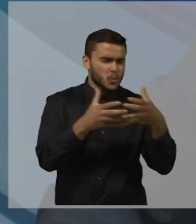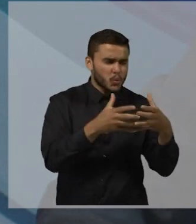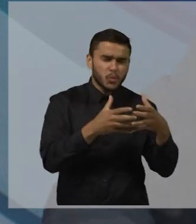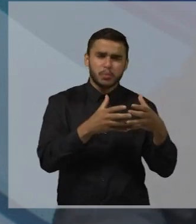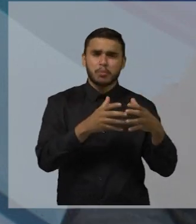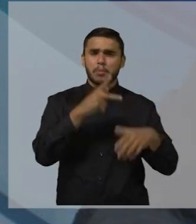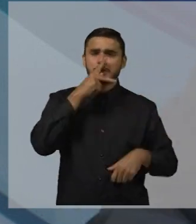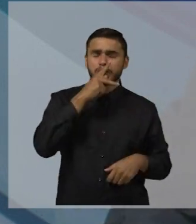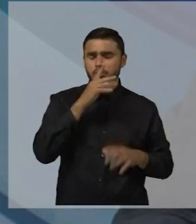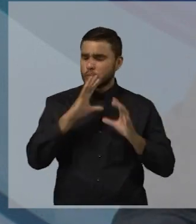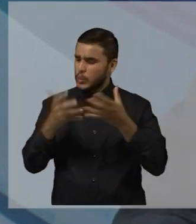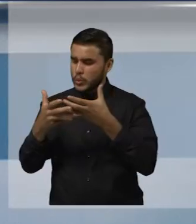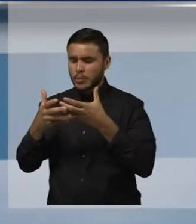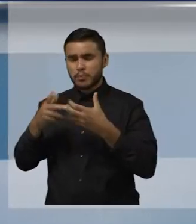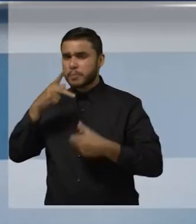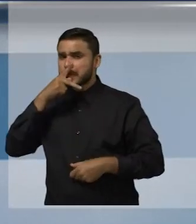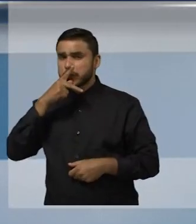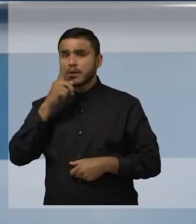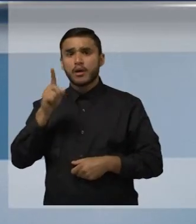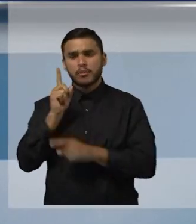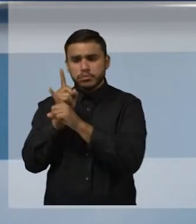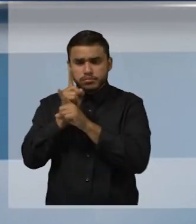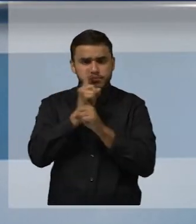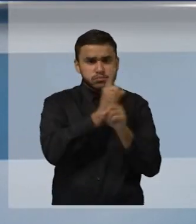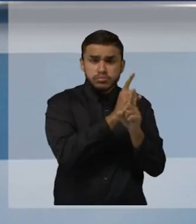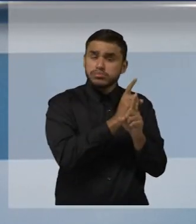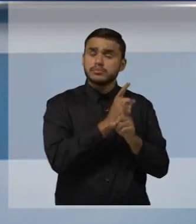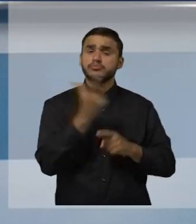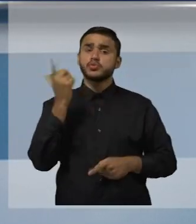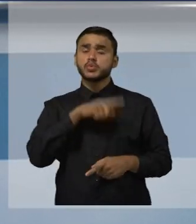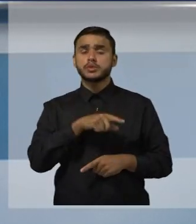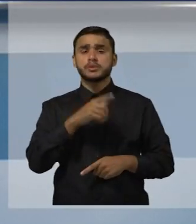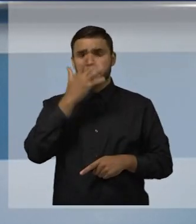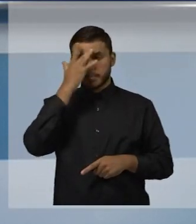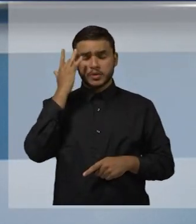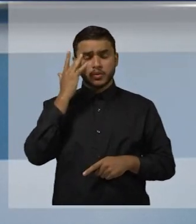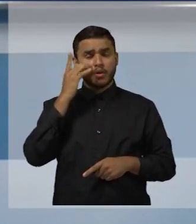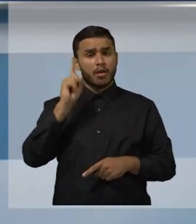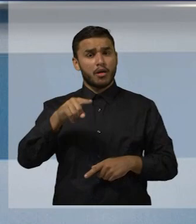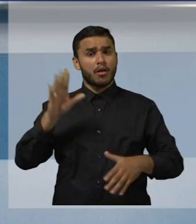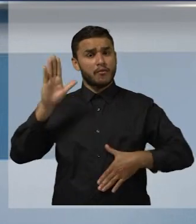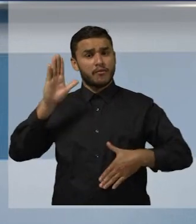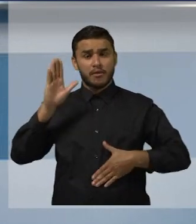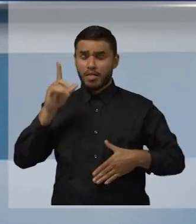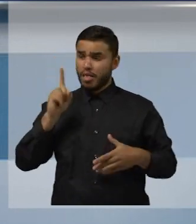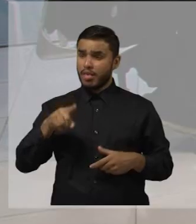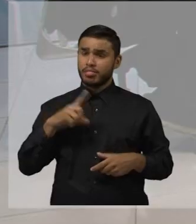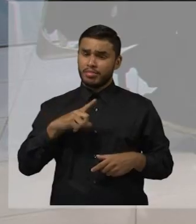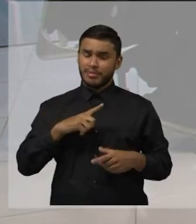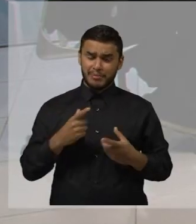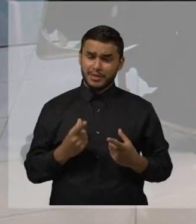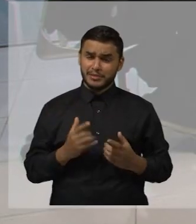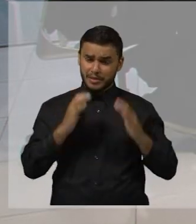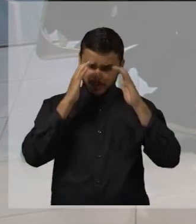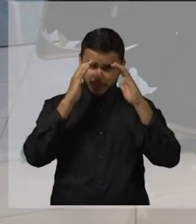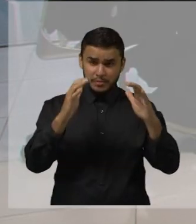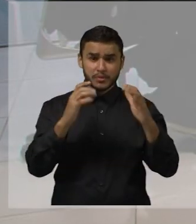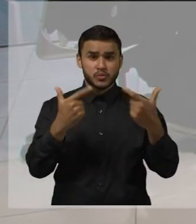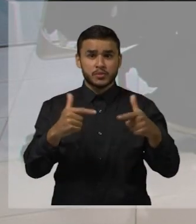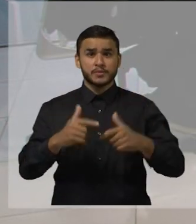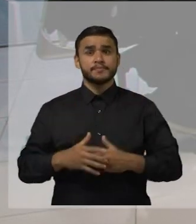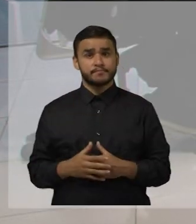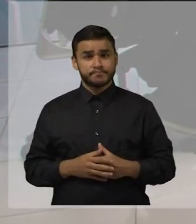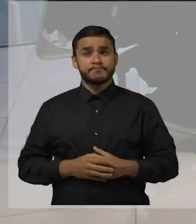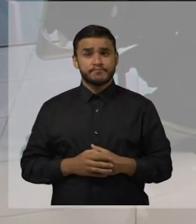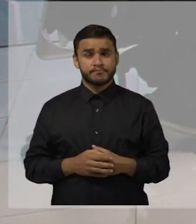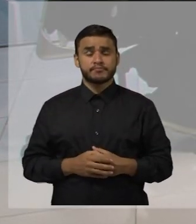centro, tiveram como característica... Você citou dois ícones, se me permite uma interrupção, o Jader Barbalho e o Renan Calheiros.